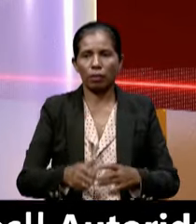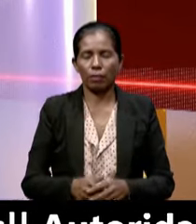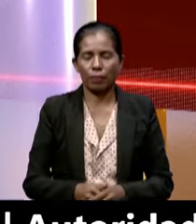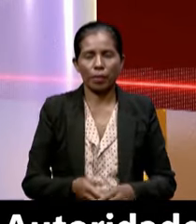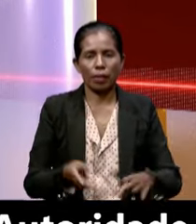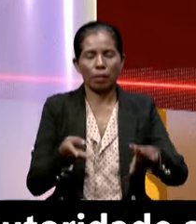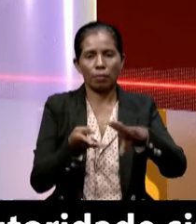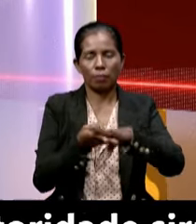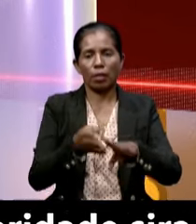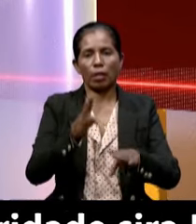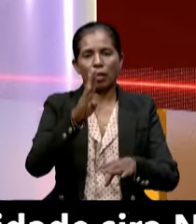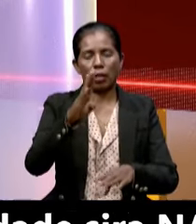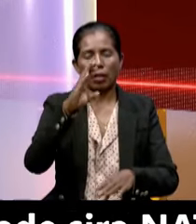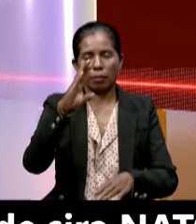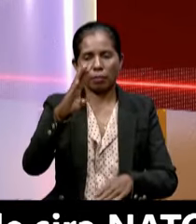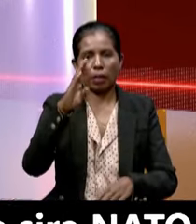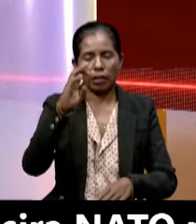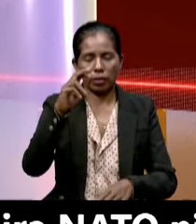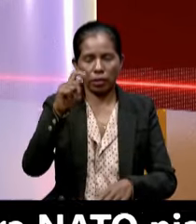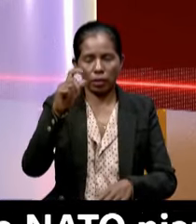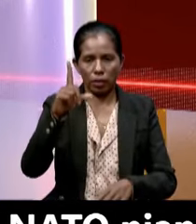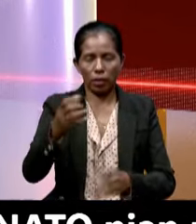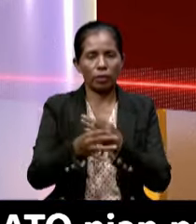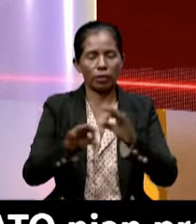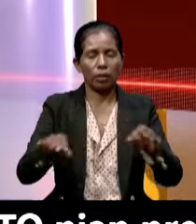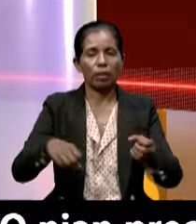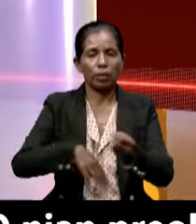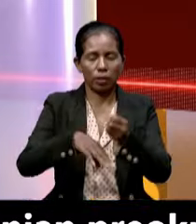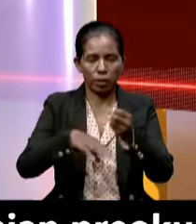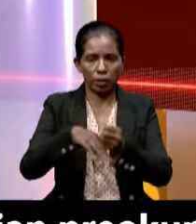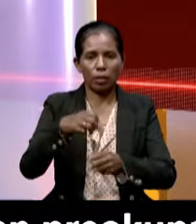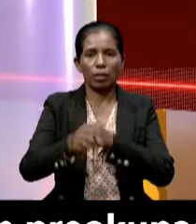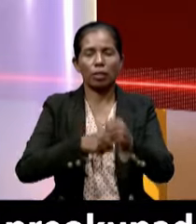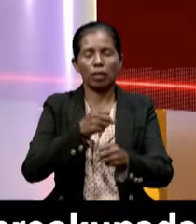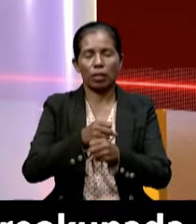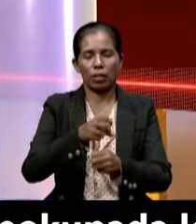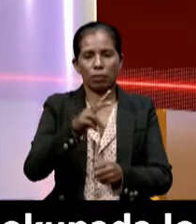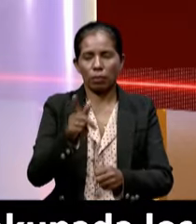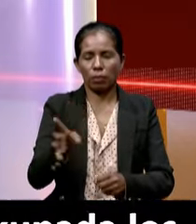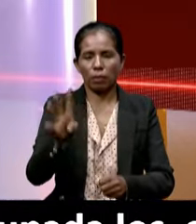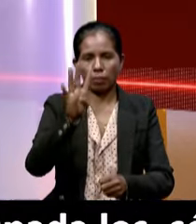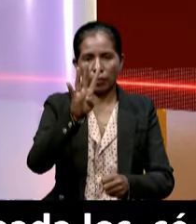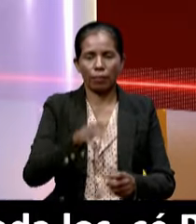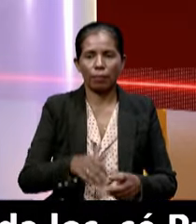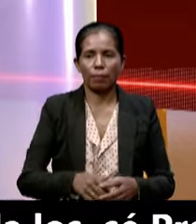Banco Nacional de Comércio Timor-Leste encerra o jogo bem setel cap tinan rihun rua Ronulo Resinhat.